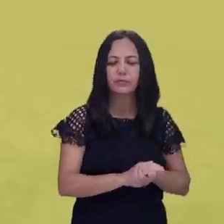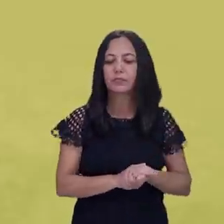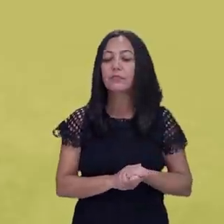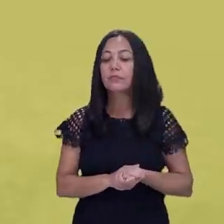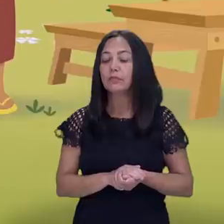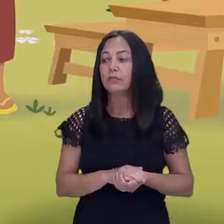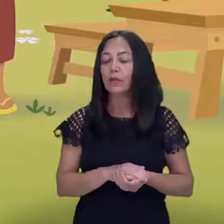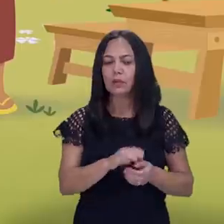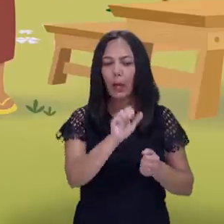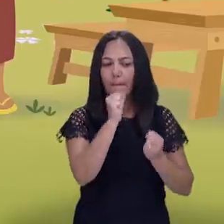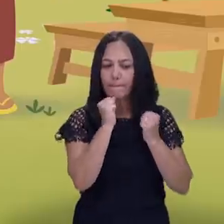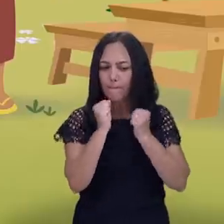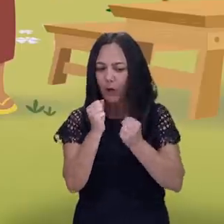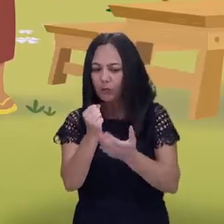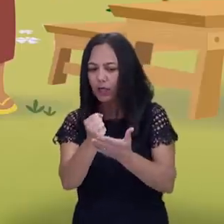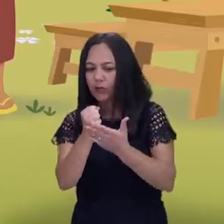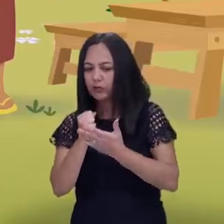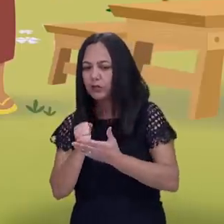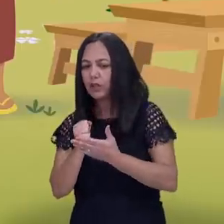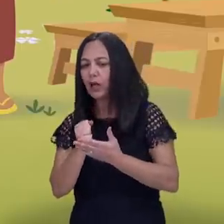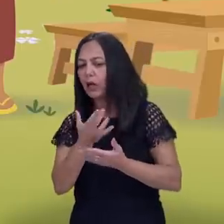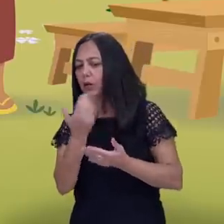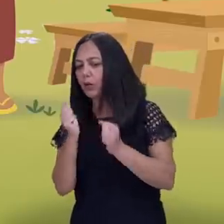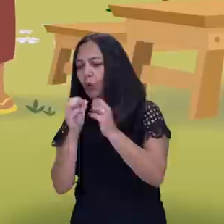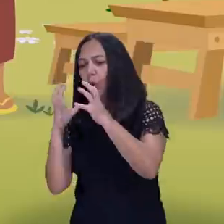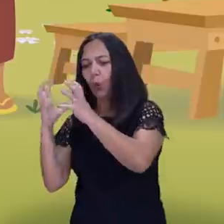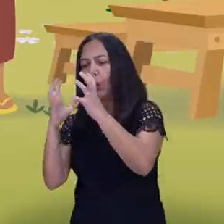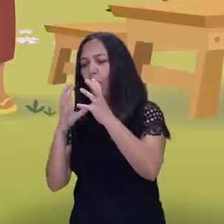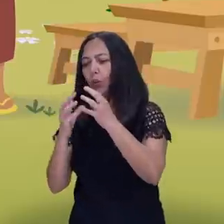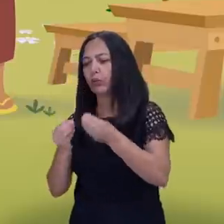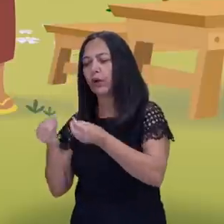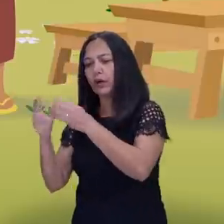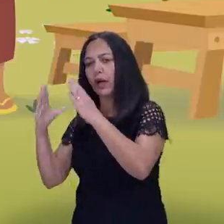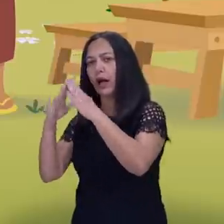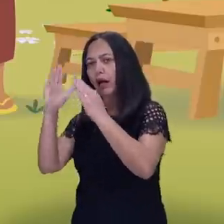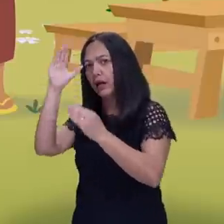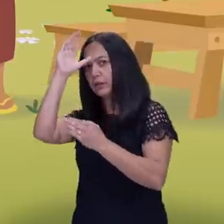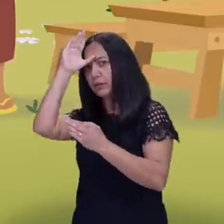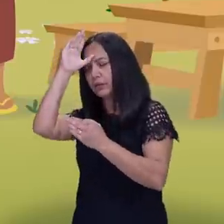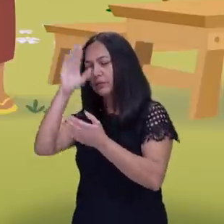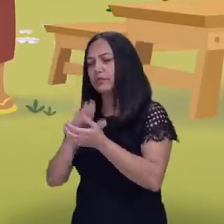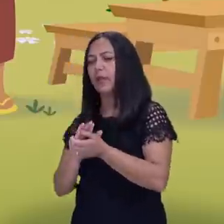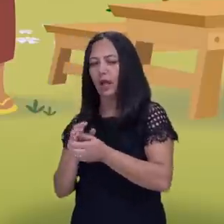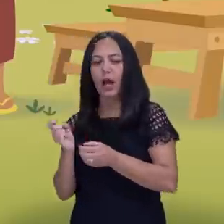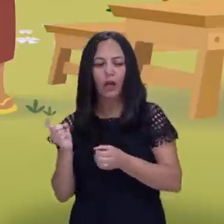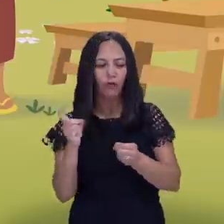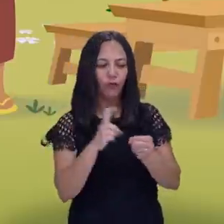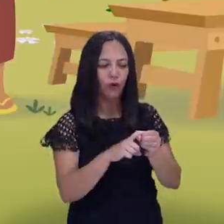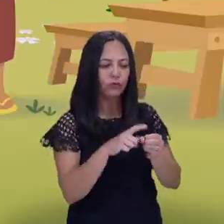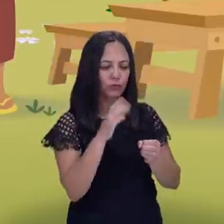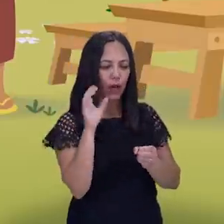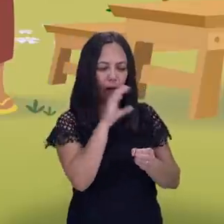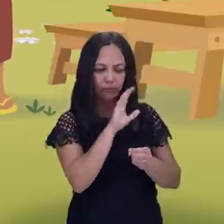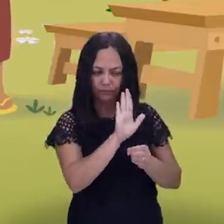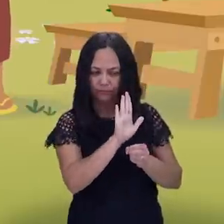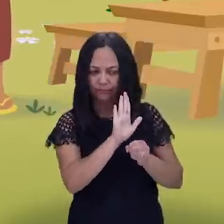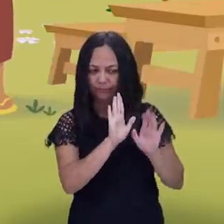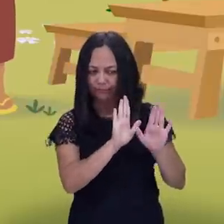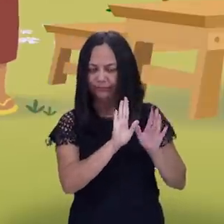Rina, você pode me ajudar a levar esses cocos até a casa do seu tio? Claro. Eu volto logo, tá, pessoal?